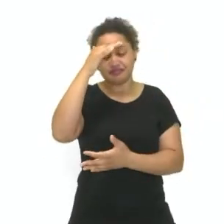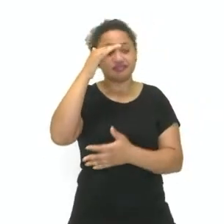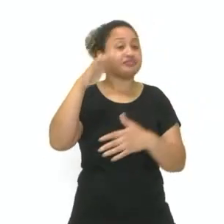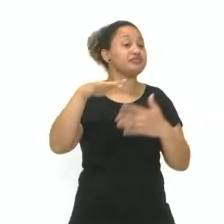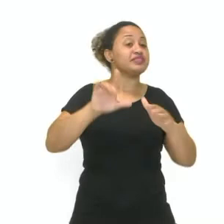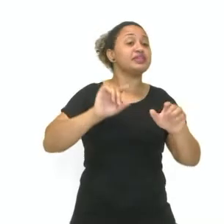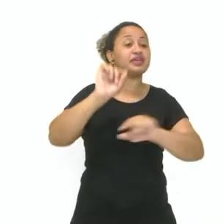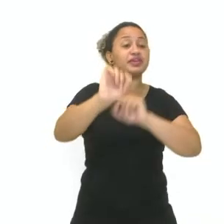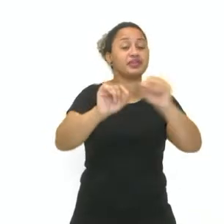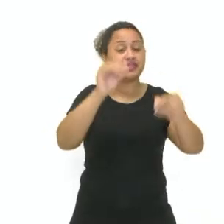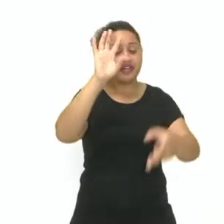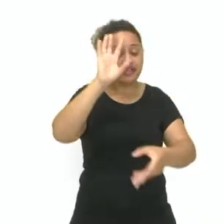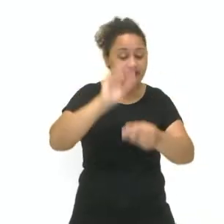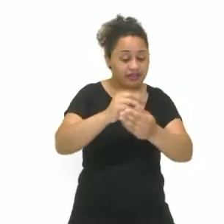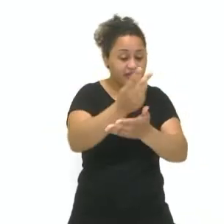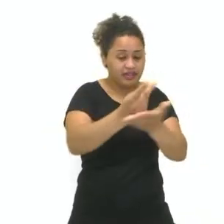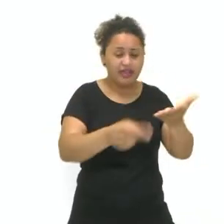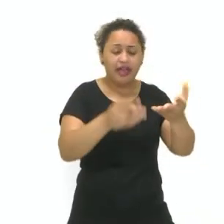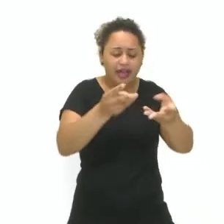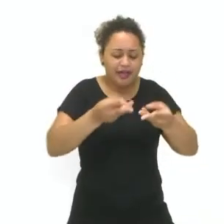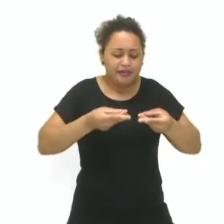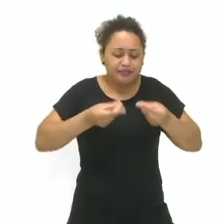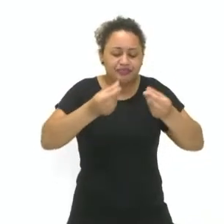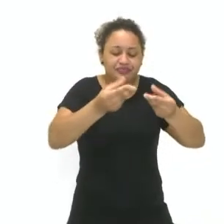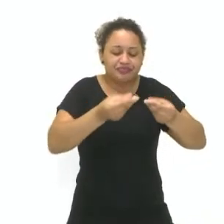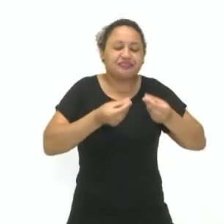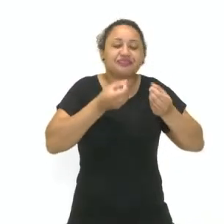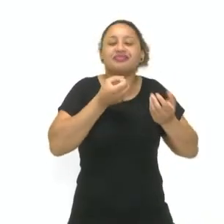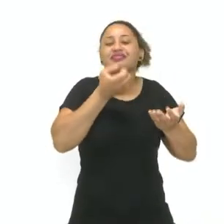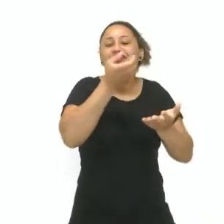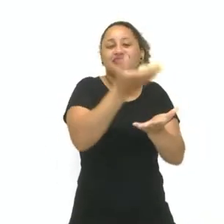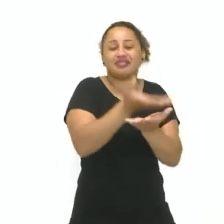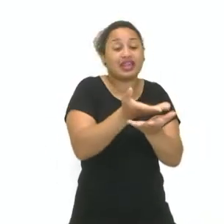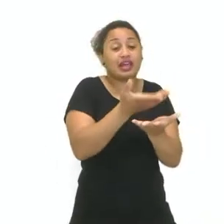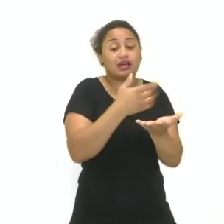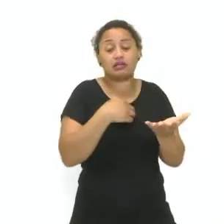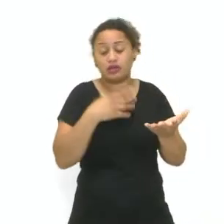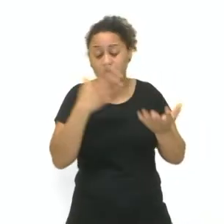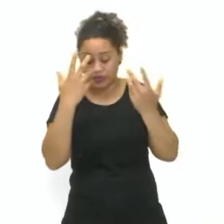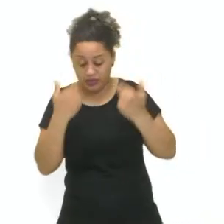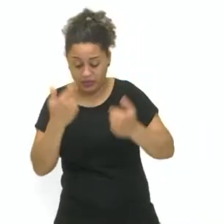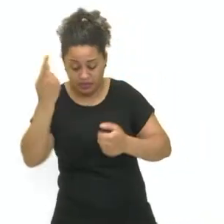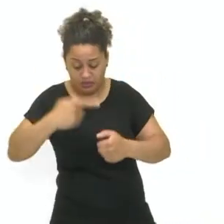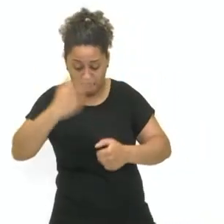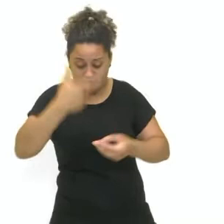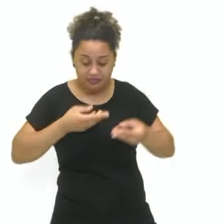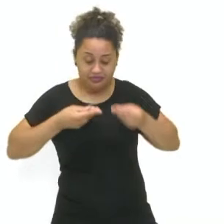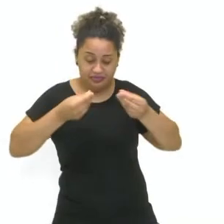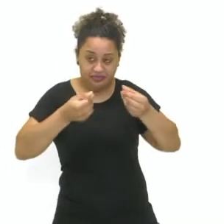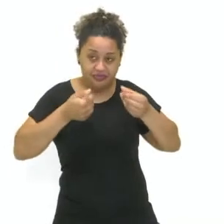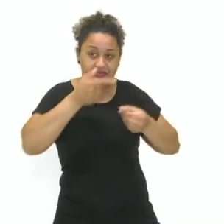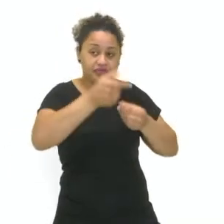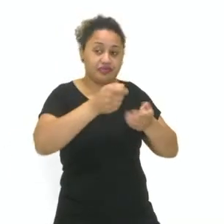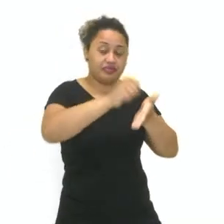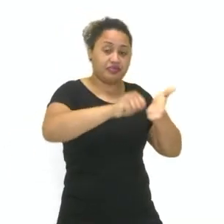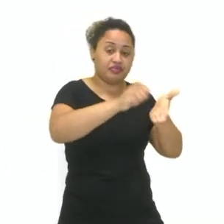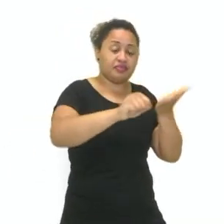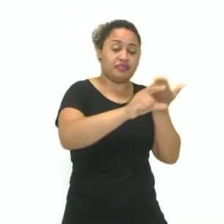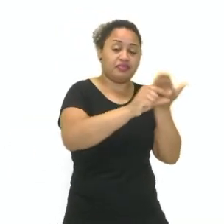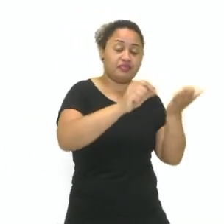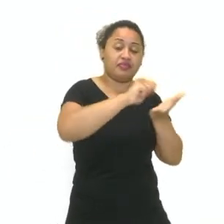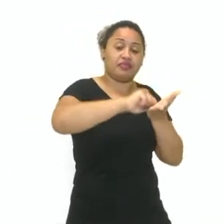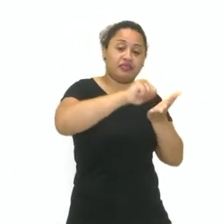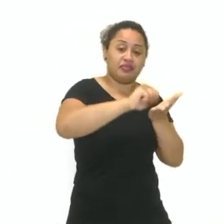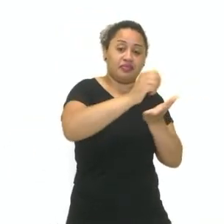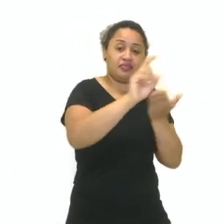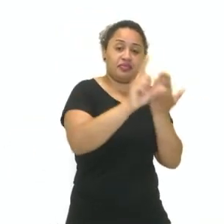a poesia é sua essência, as duas naturezas se confundindo, aquilo que é ele mesmo, homem,